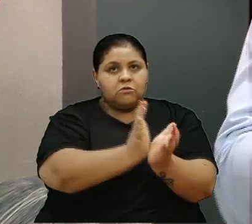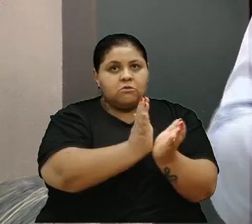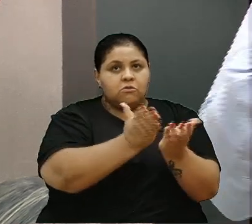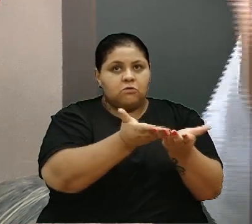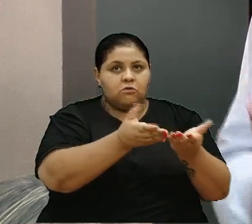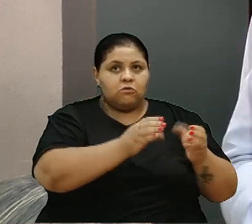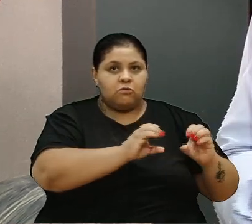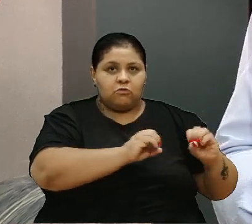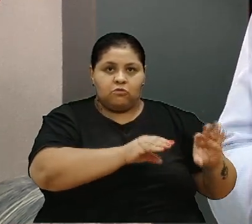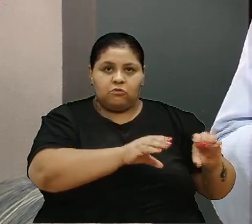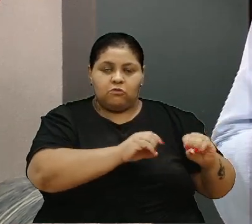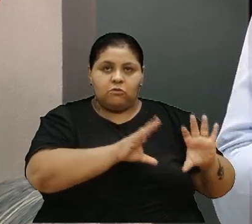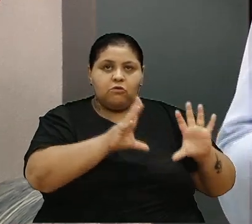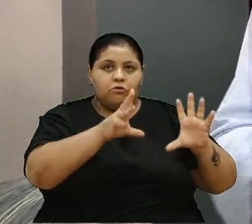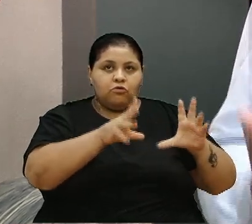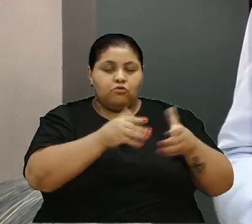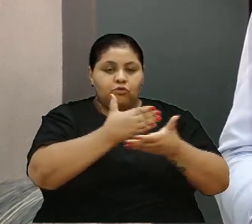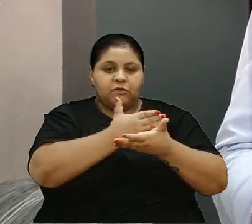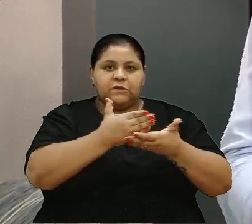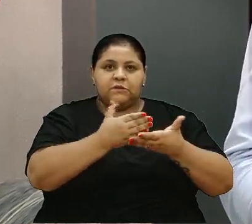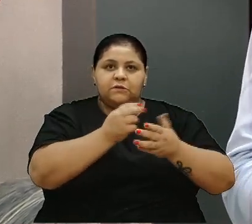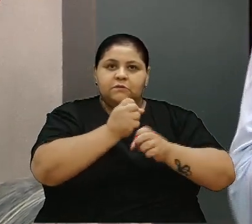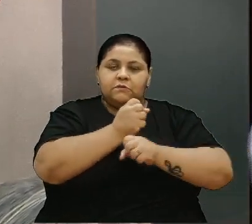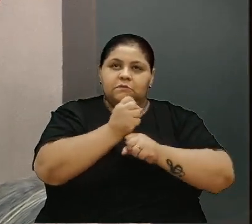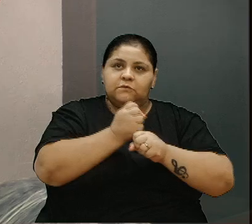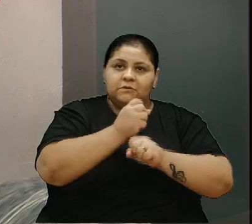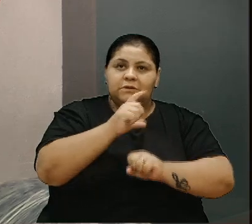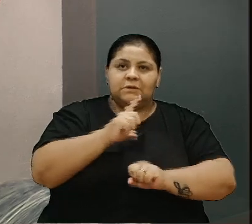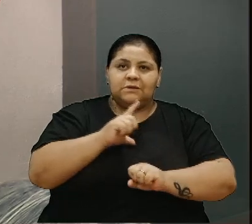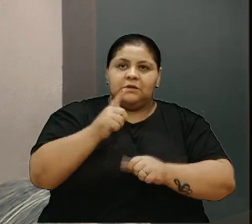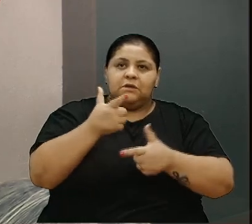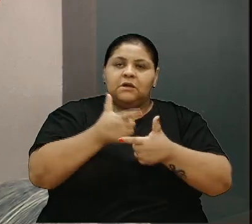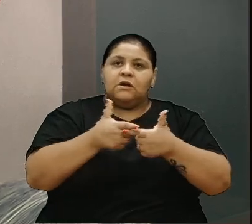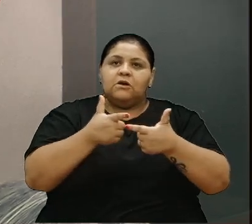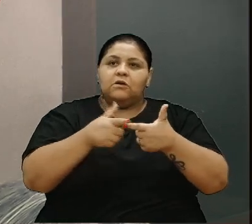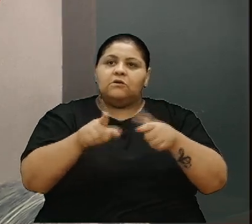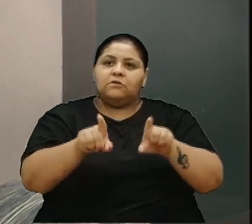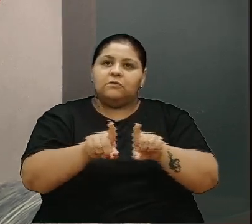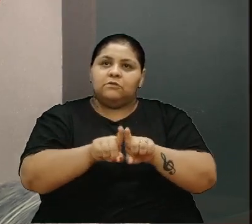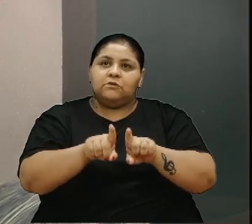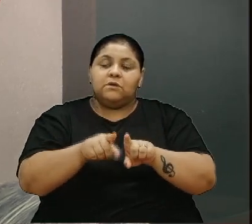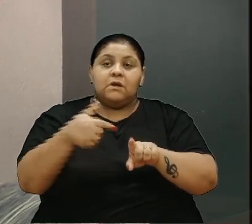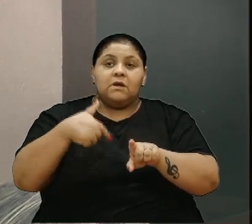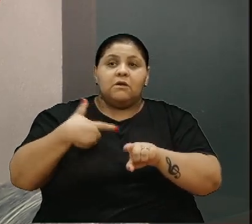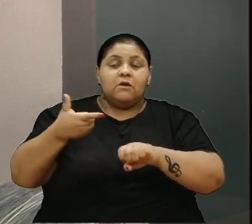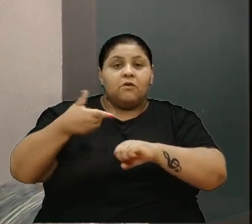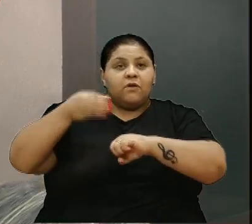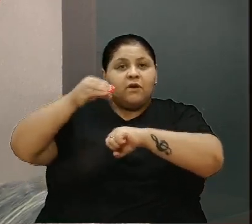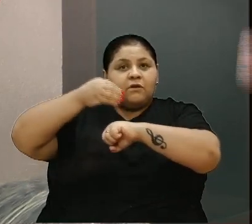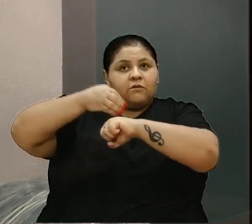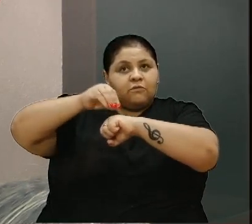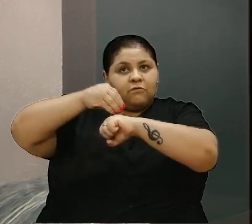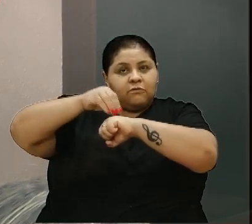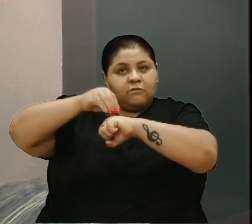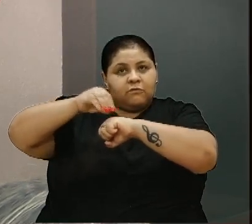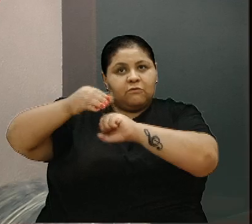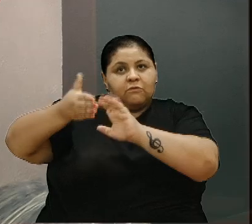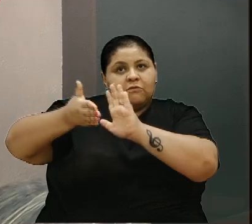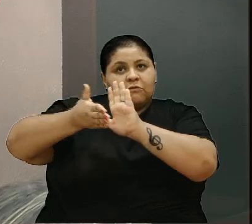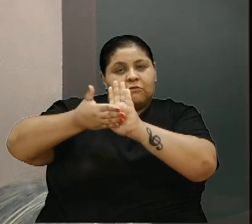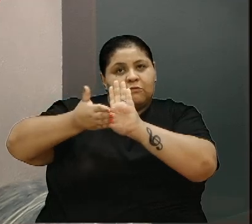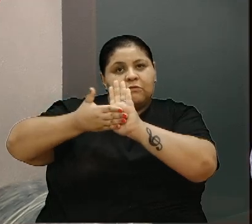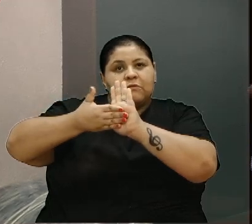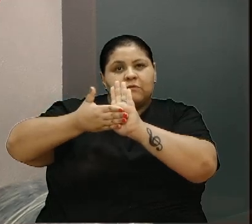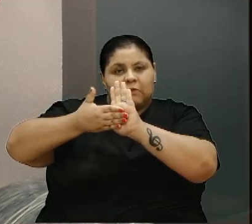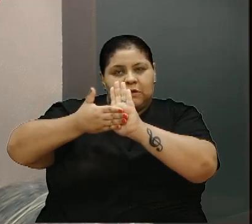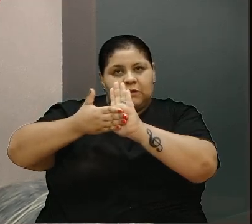de praxe, todo o início de ano nós passamos por essa situação. Eu queria sugerir ao senhor que